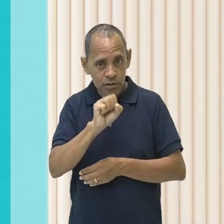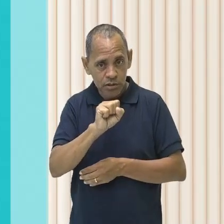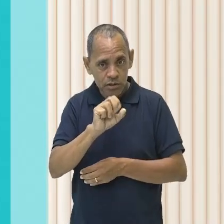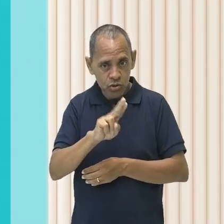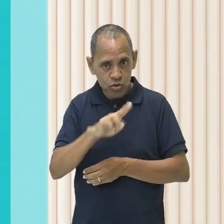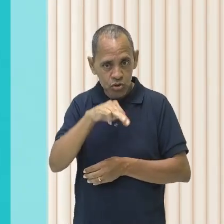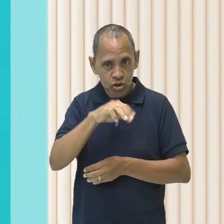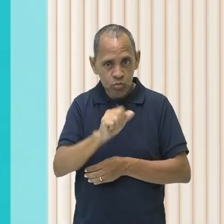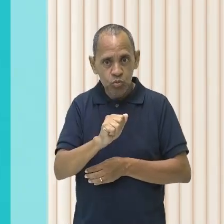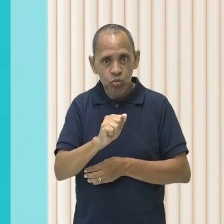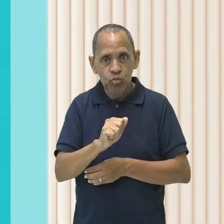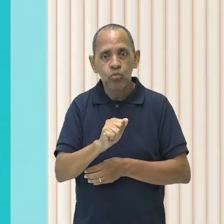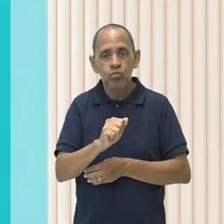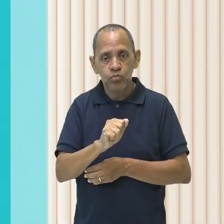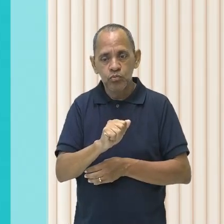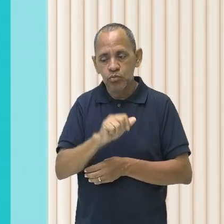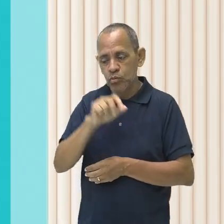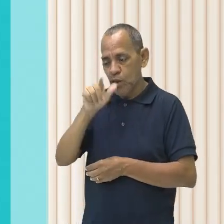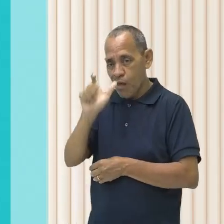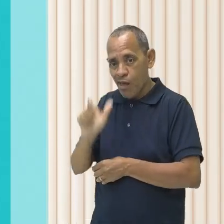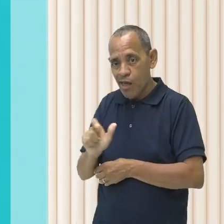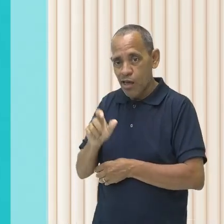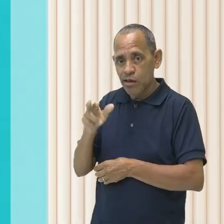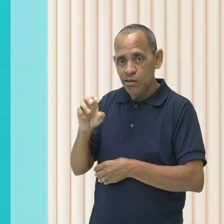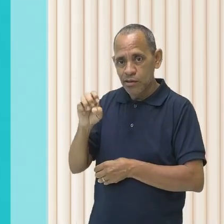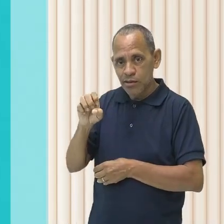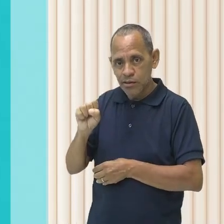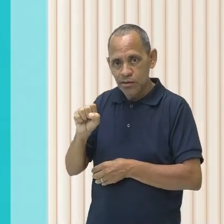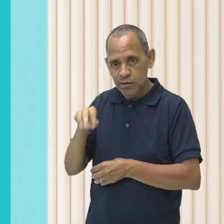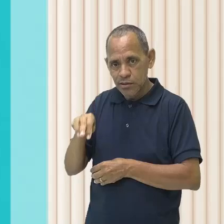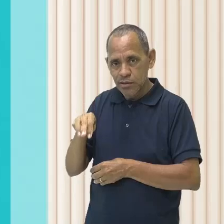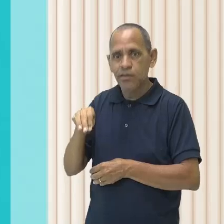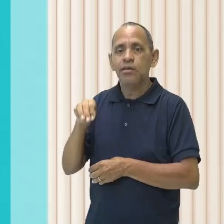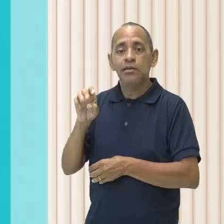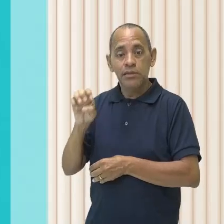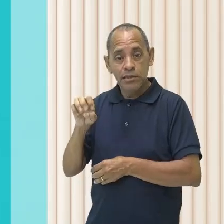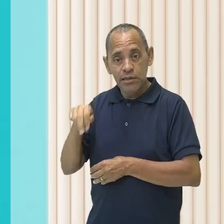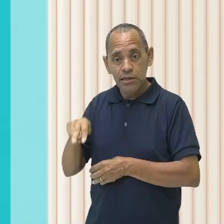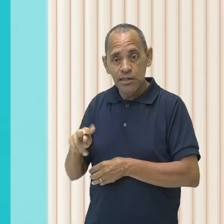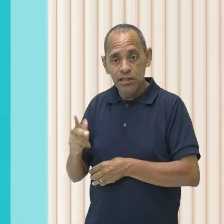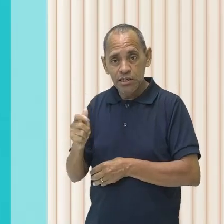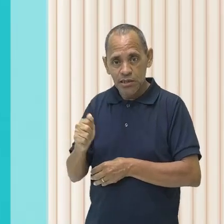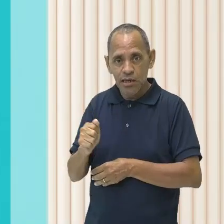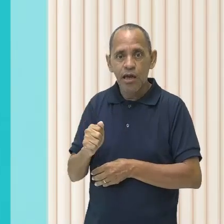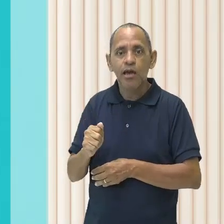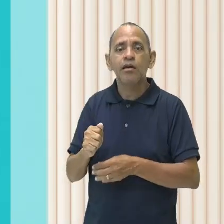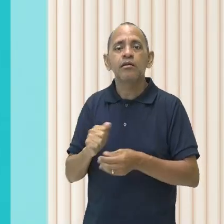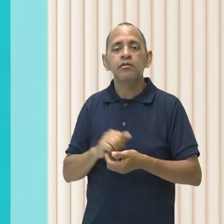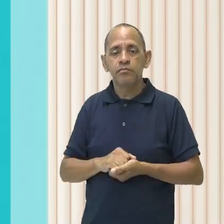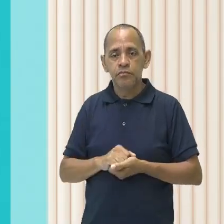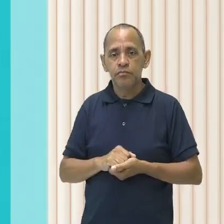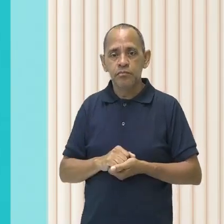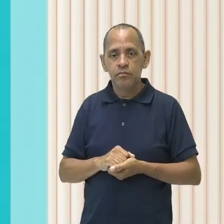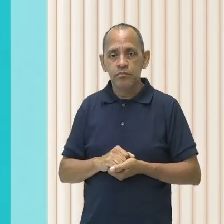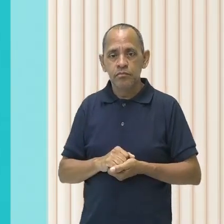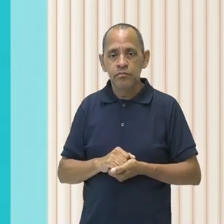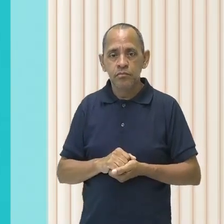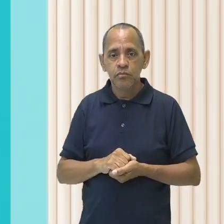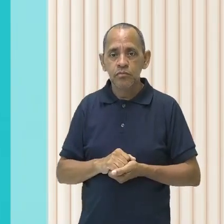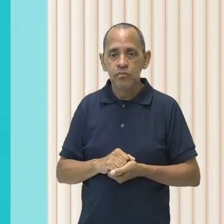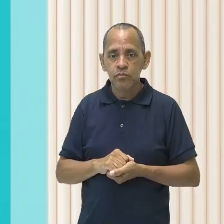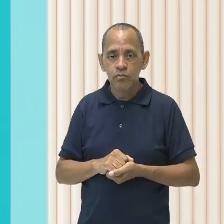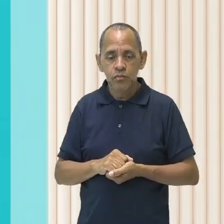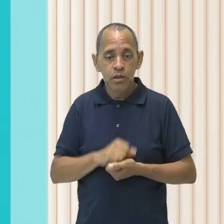eu chego e faço somente a questão de informar, não deixou de ser resenha. Só que essa resenha a gente chama só